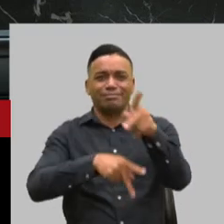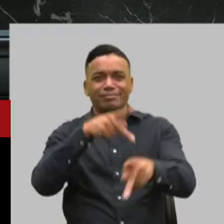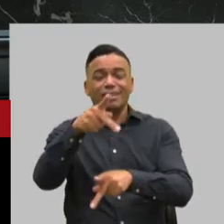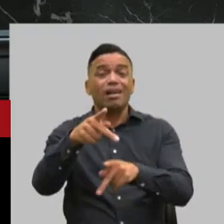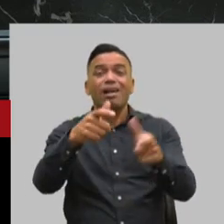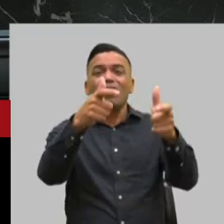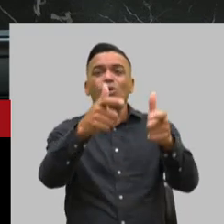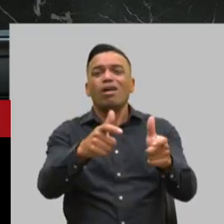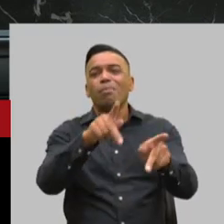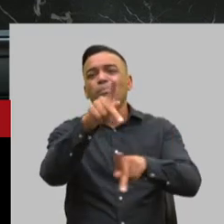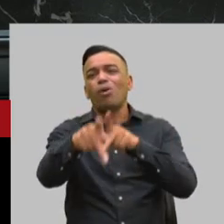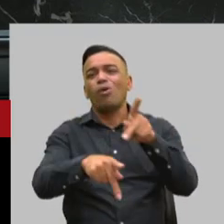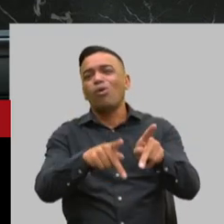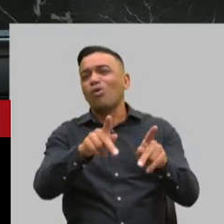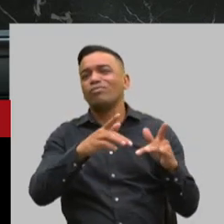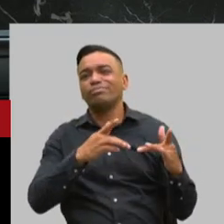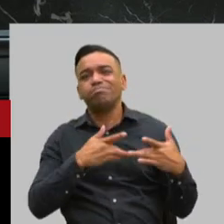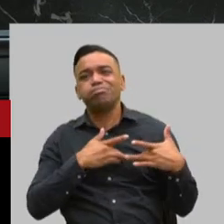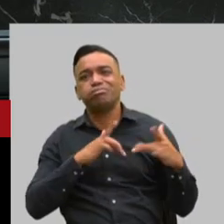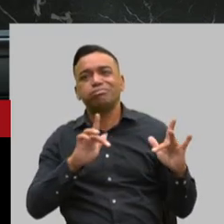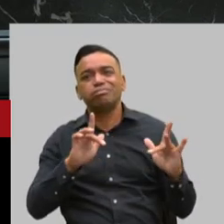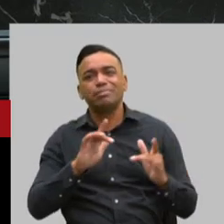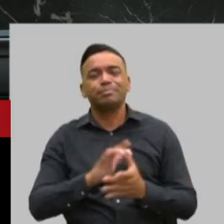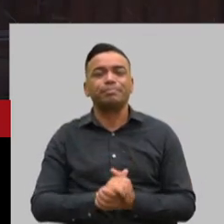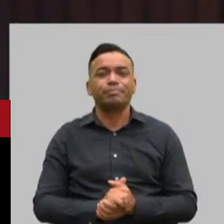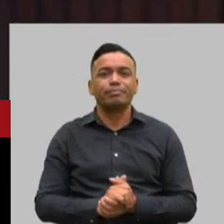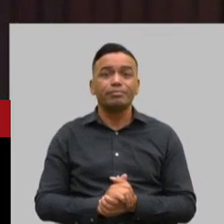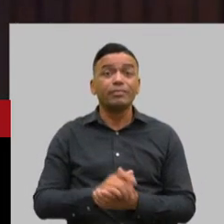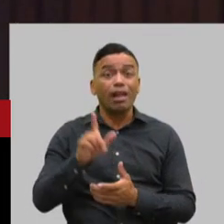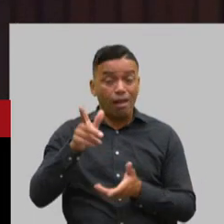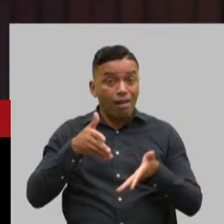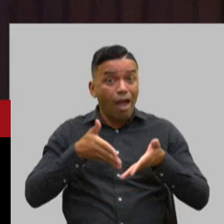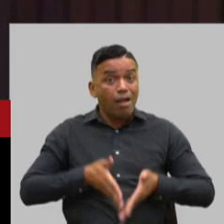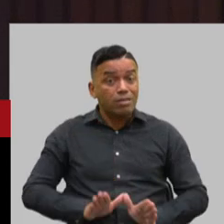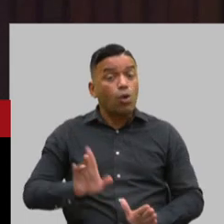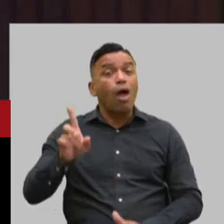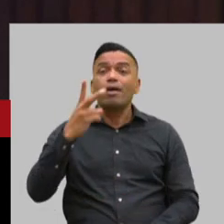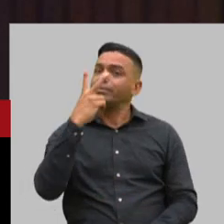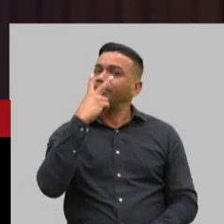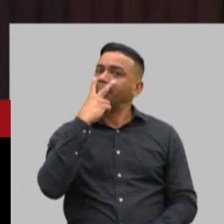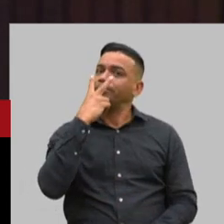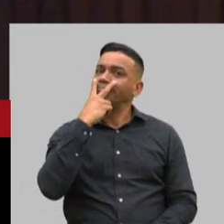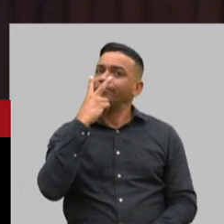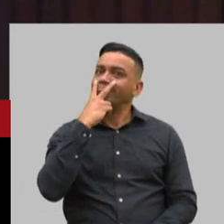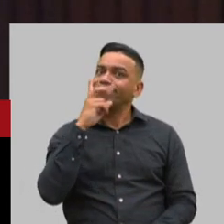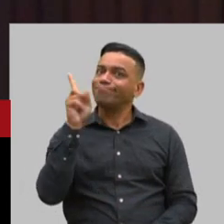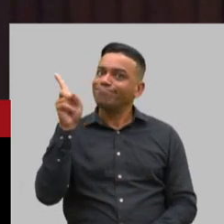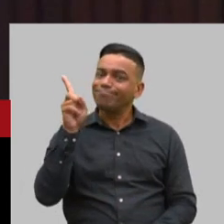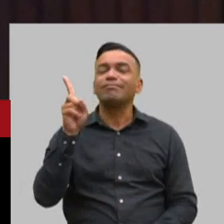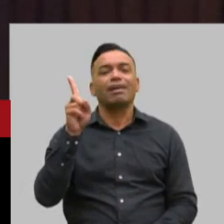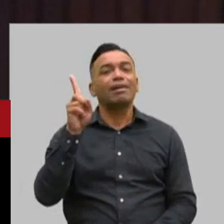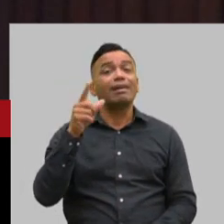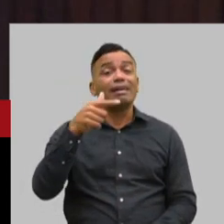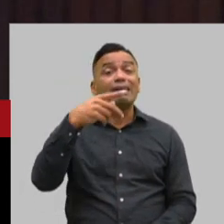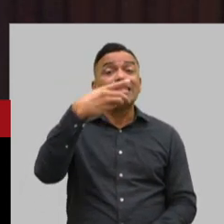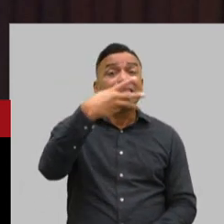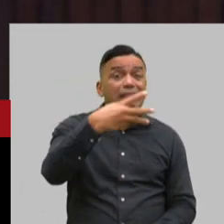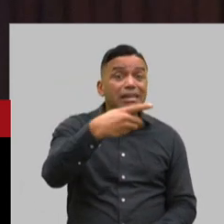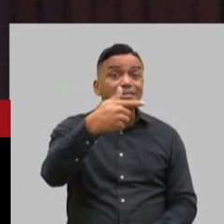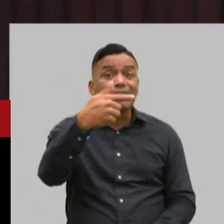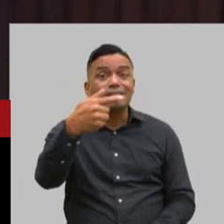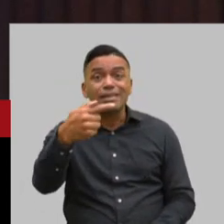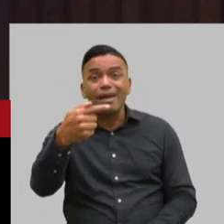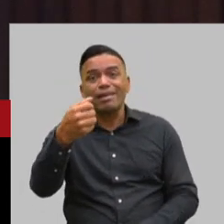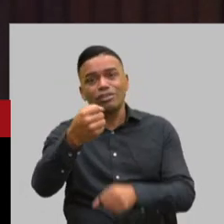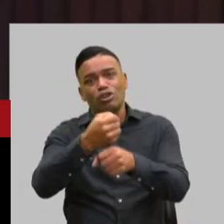abandonadas. Capixaba, ele dedicou 37 anos ao povo mineiro, em